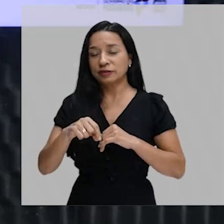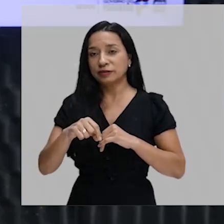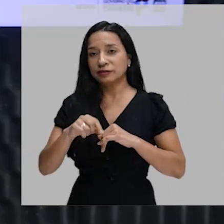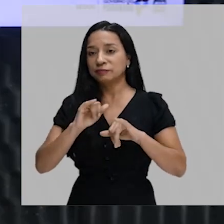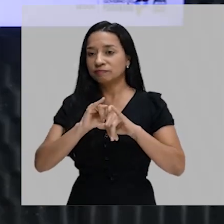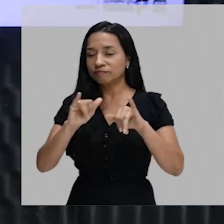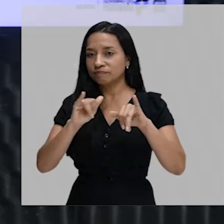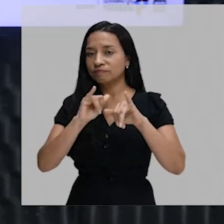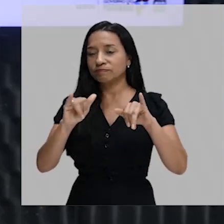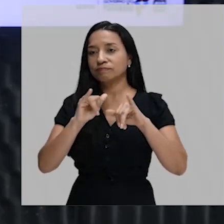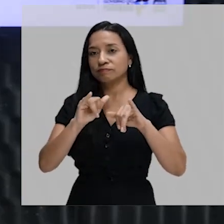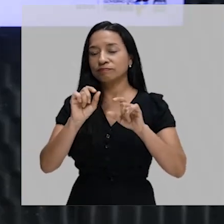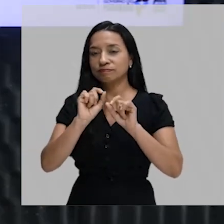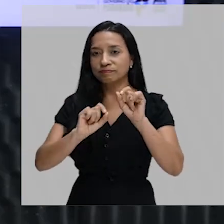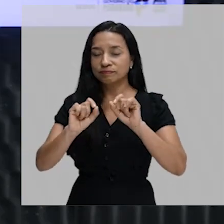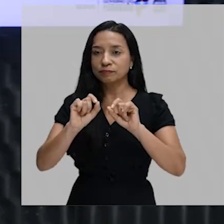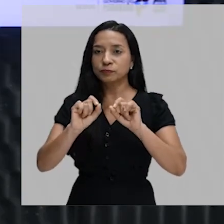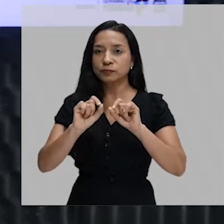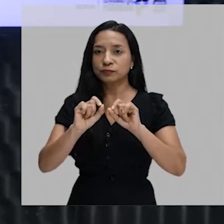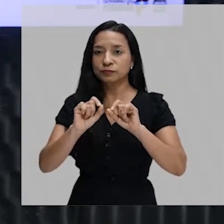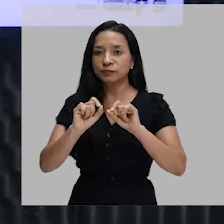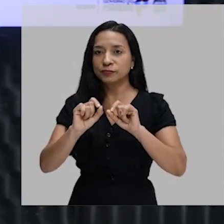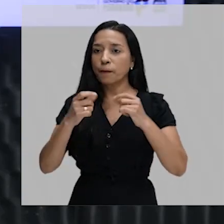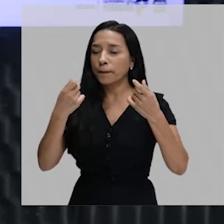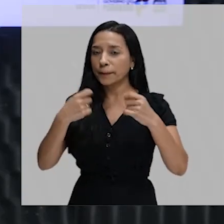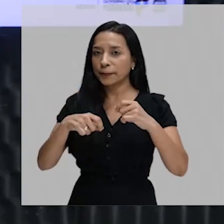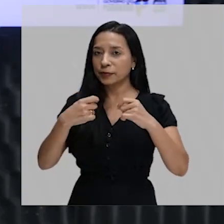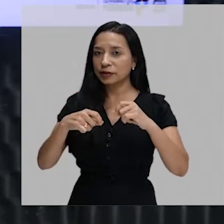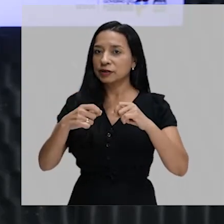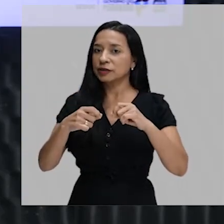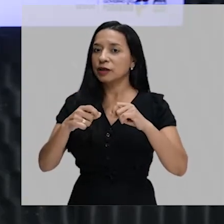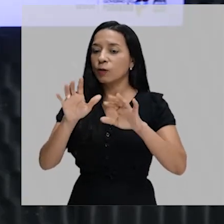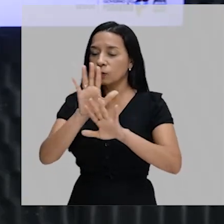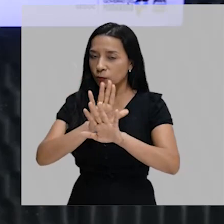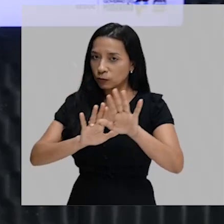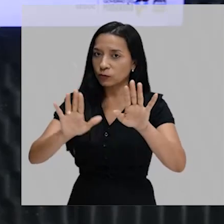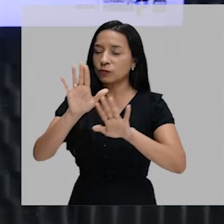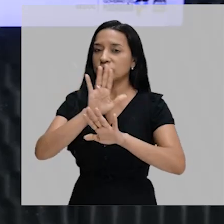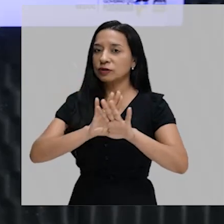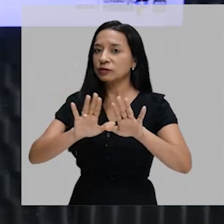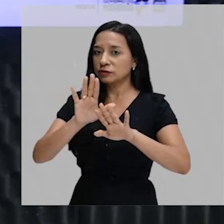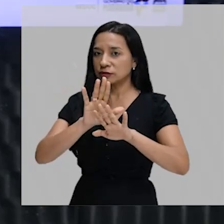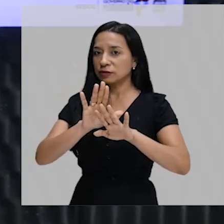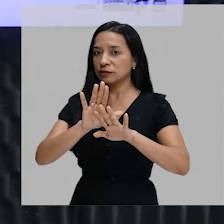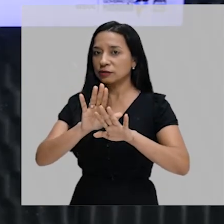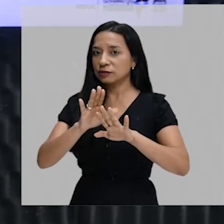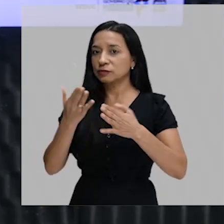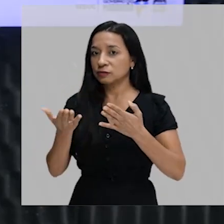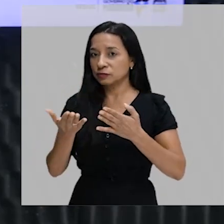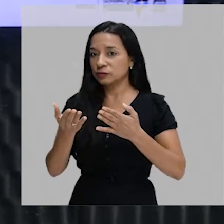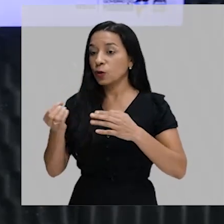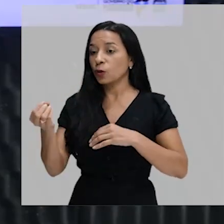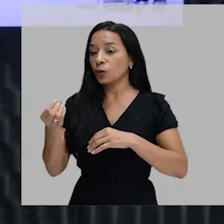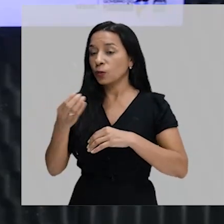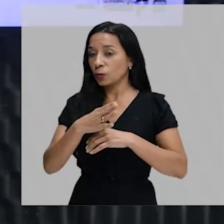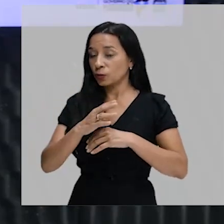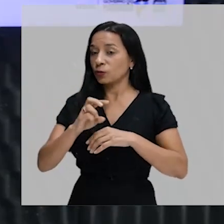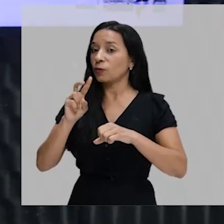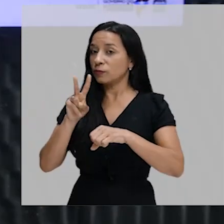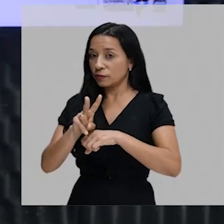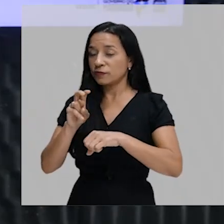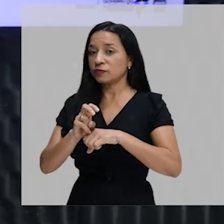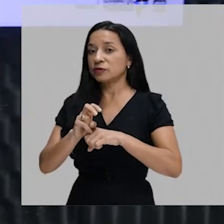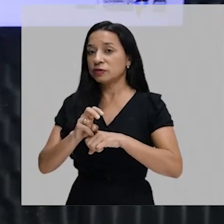dizer que, olha só, precisamos tomar cuidado. Gente, tem uma nova variante por